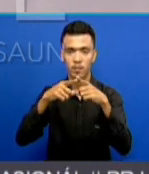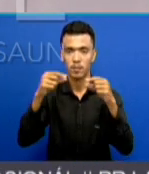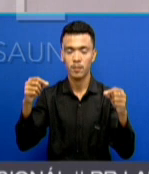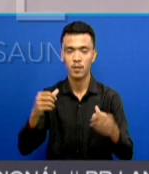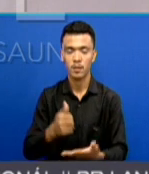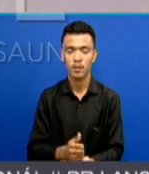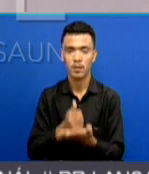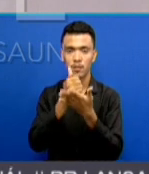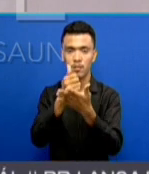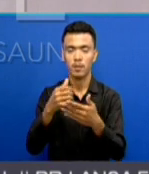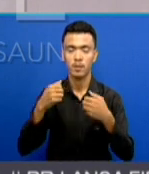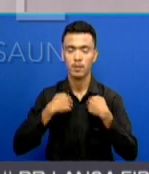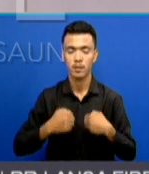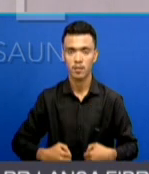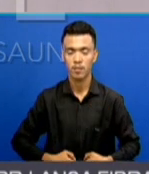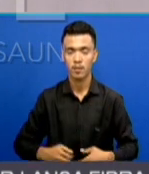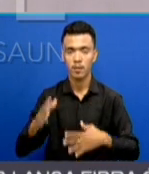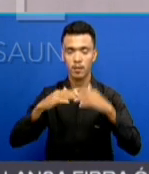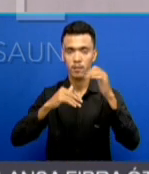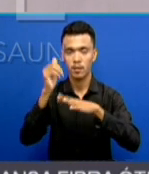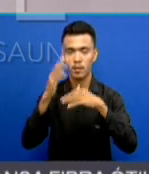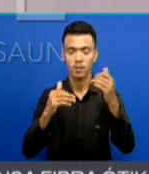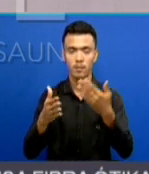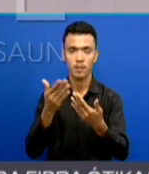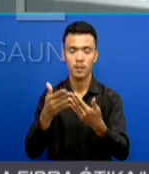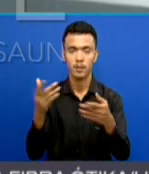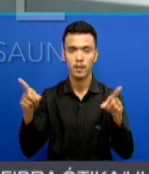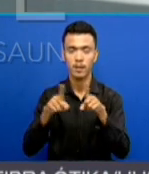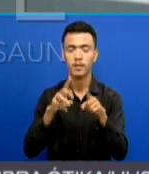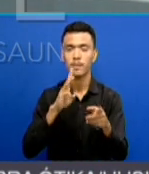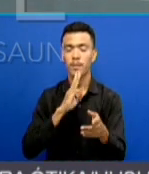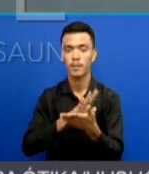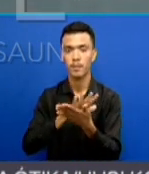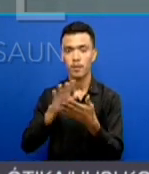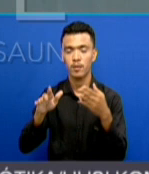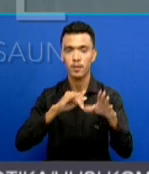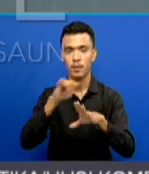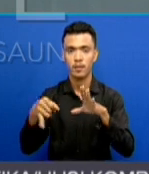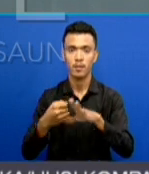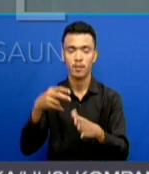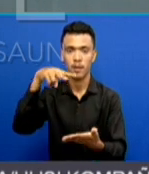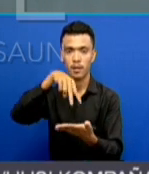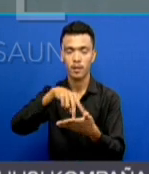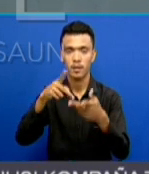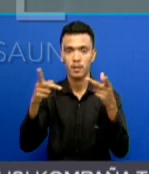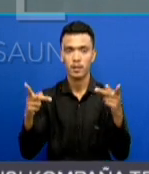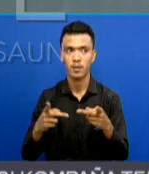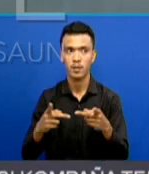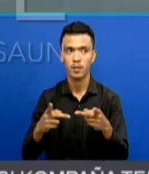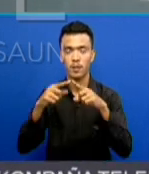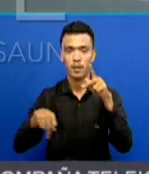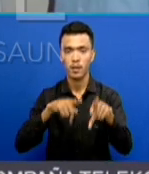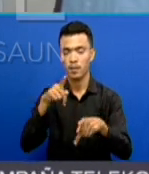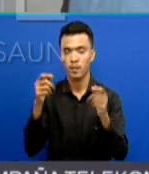a prioridade para o setor saúde na infraestrutura básica da Nessan. Bemos inclui Rio na centro para